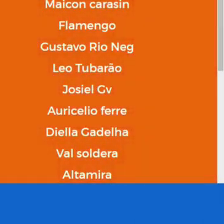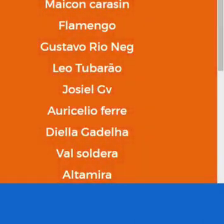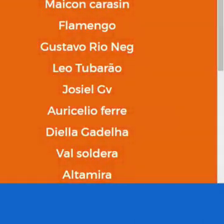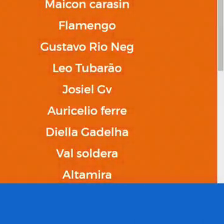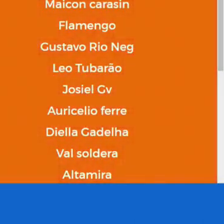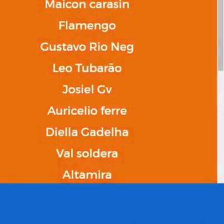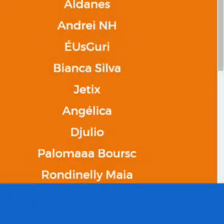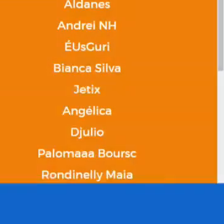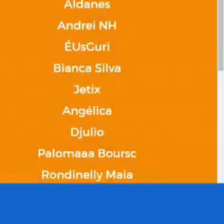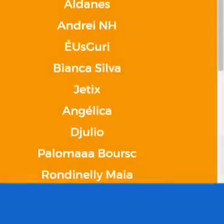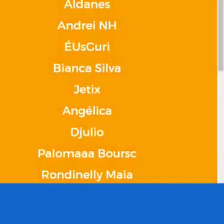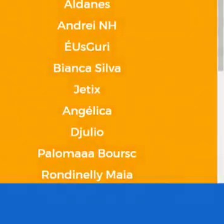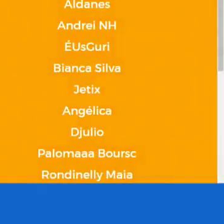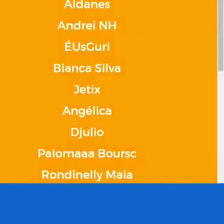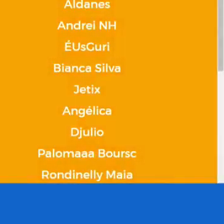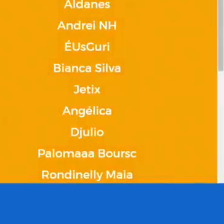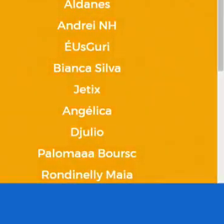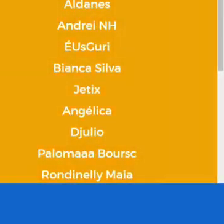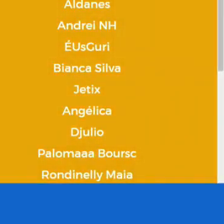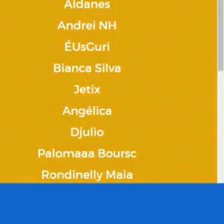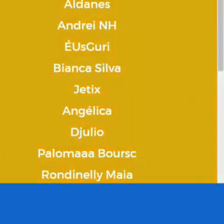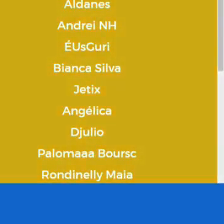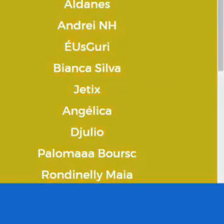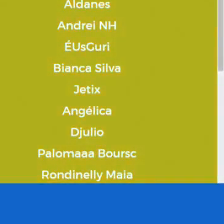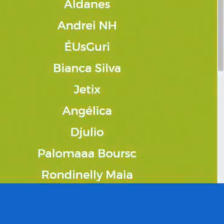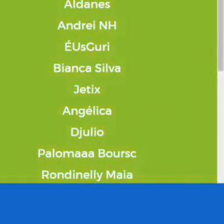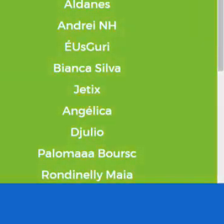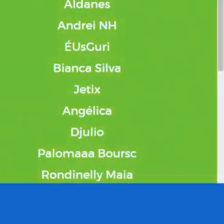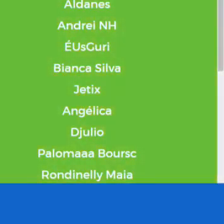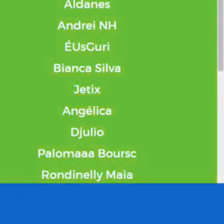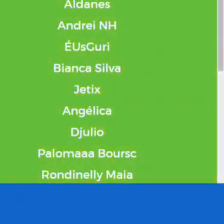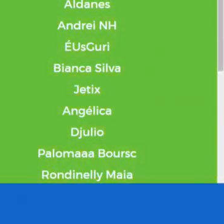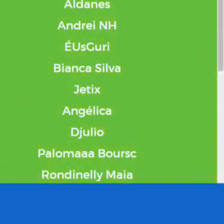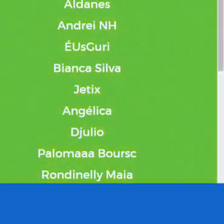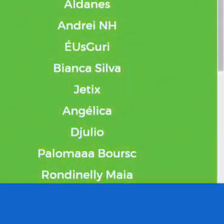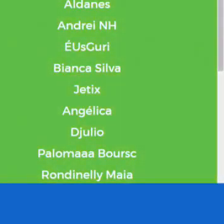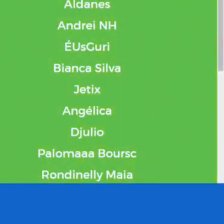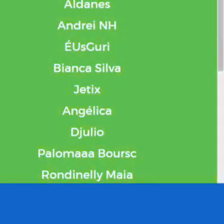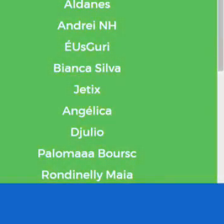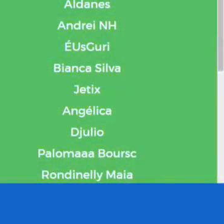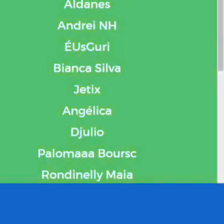Vamos ver, ó, tem o Vinícius, tem a turma do Fundão. Que beleza, hein?